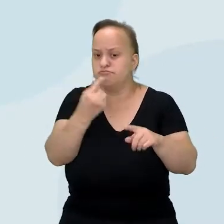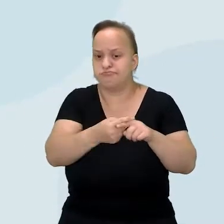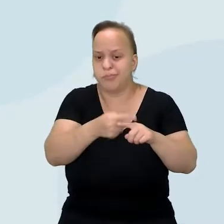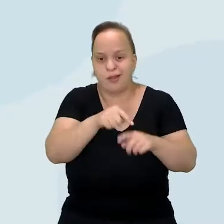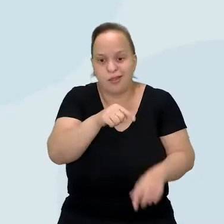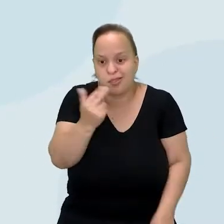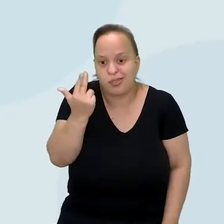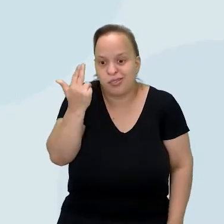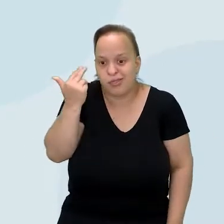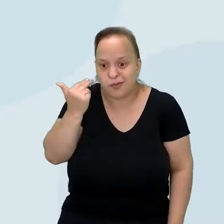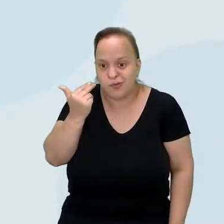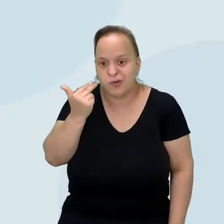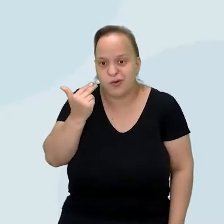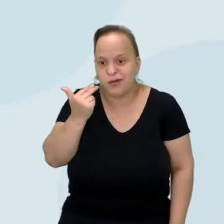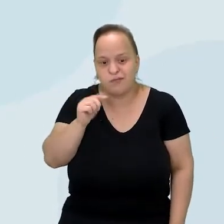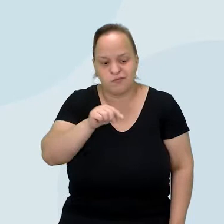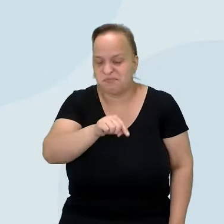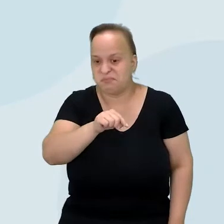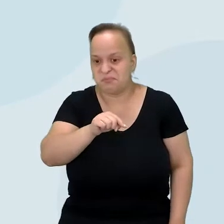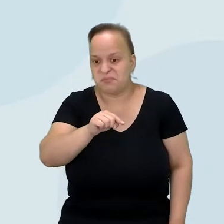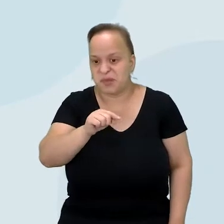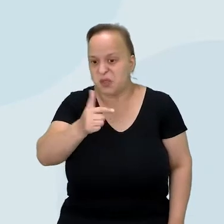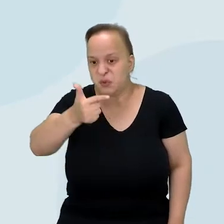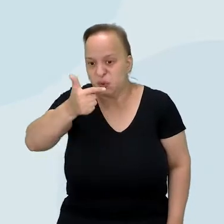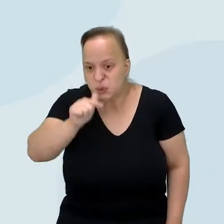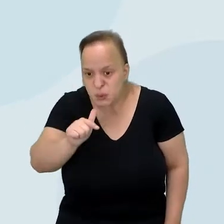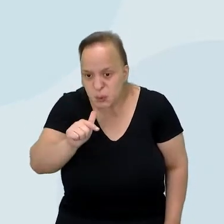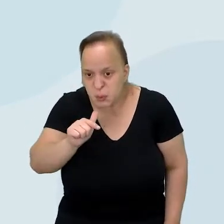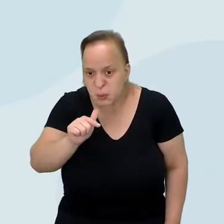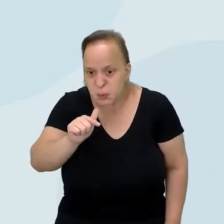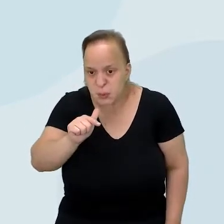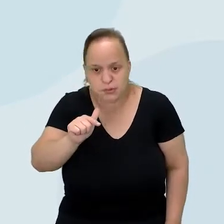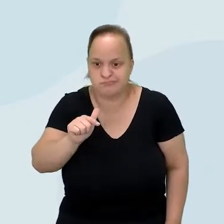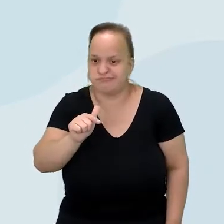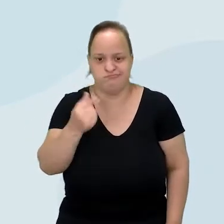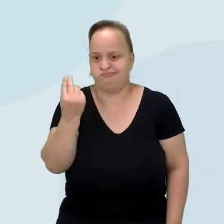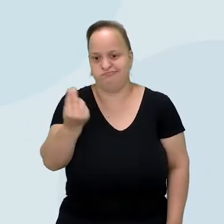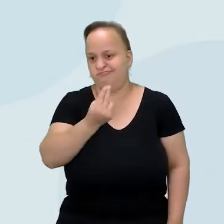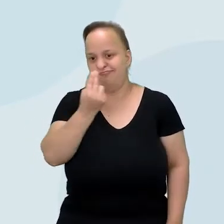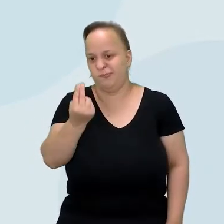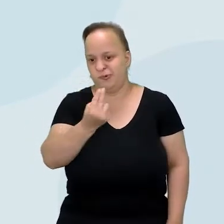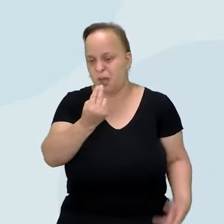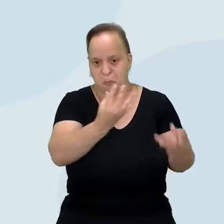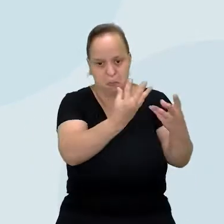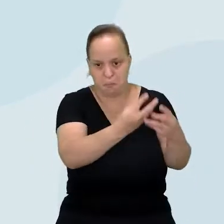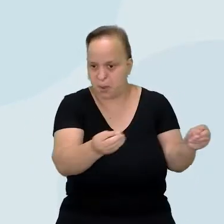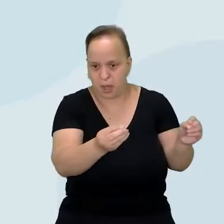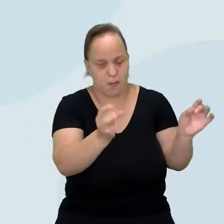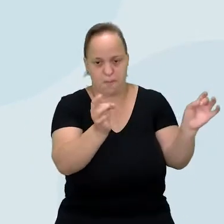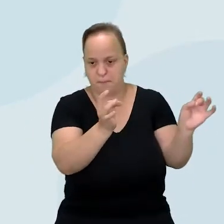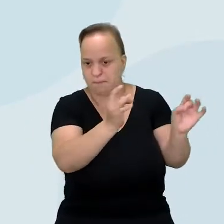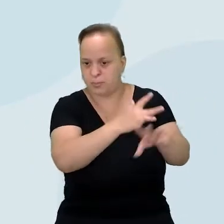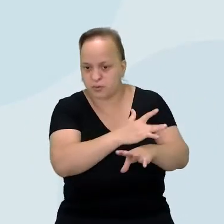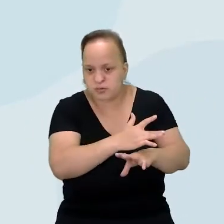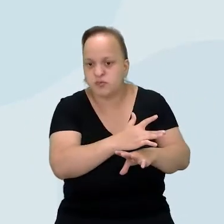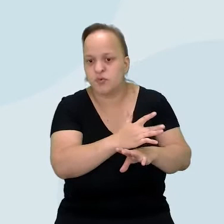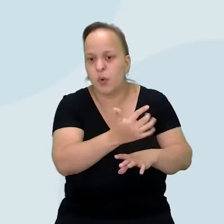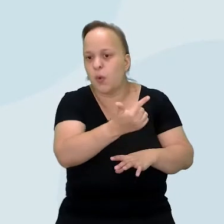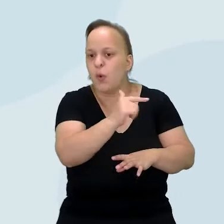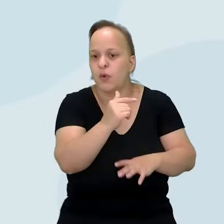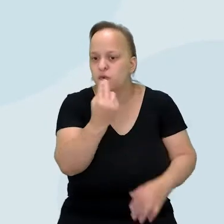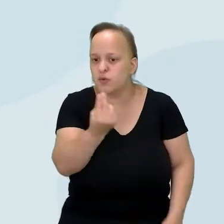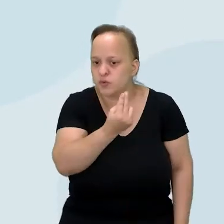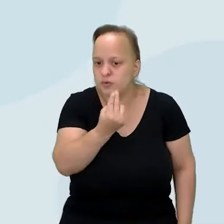não renovável. Então, é o local também onde a gente vive, ou seja, onde a gente